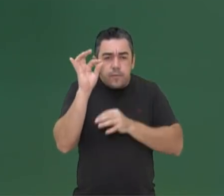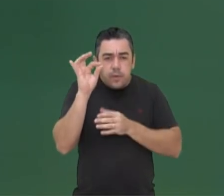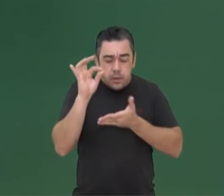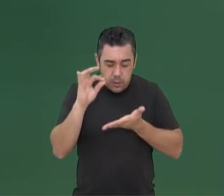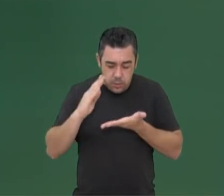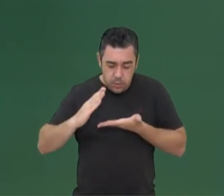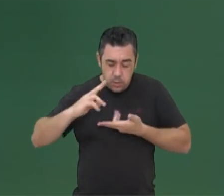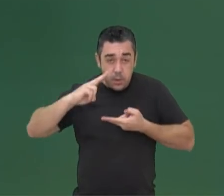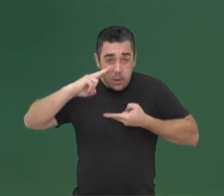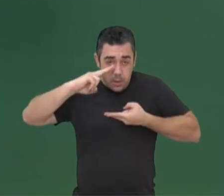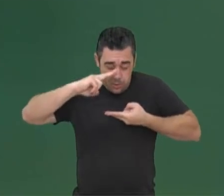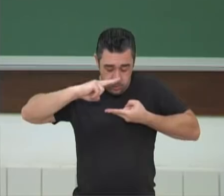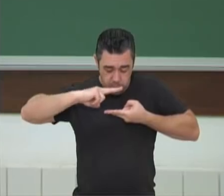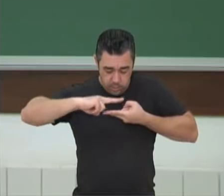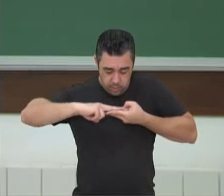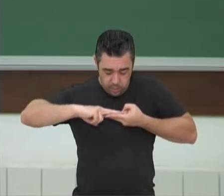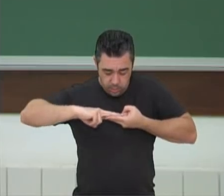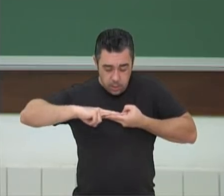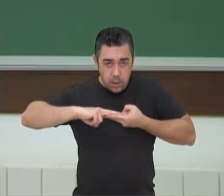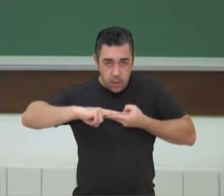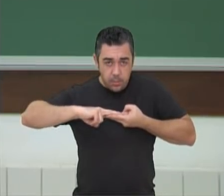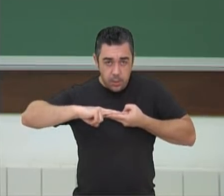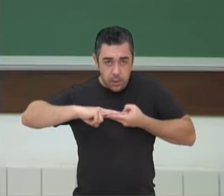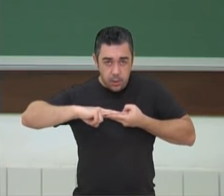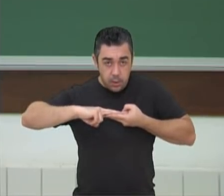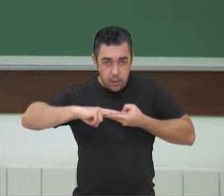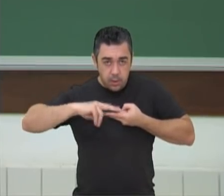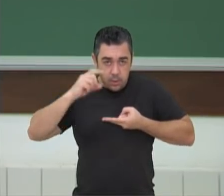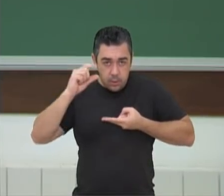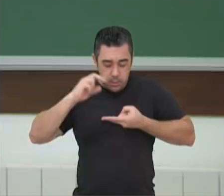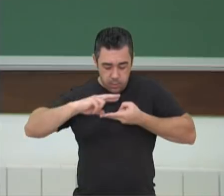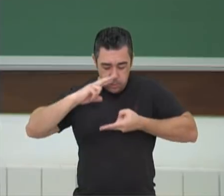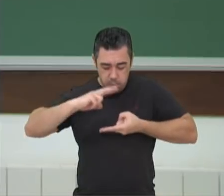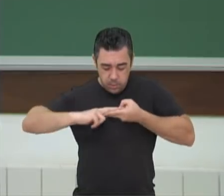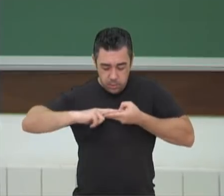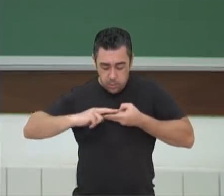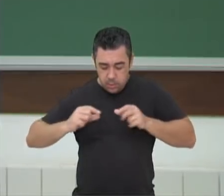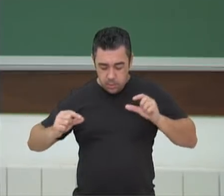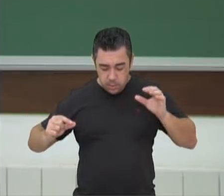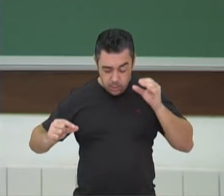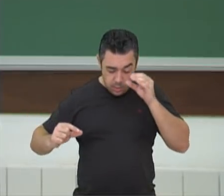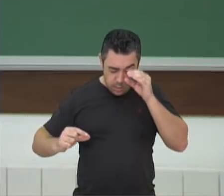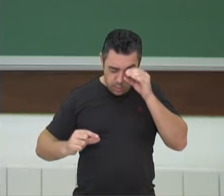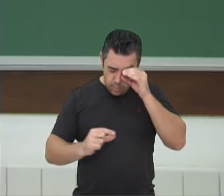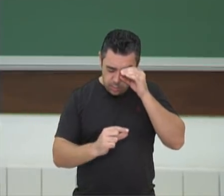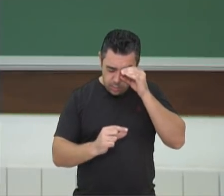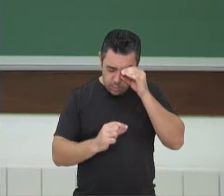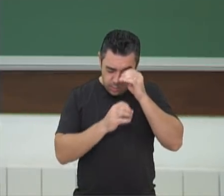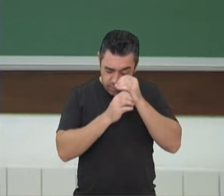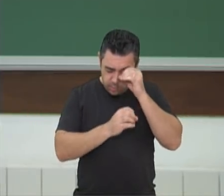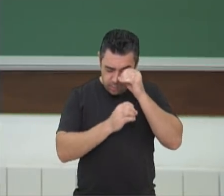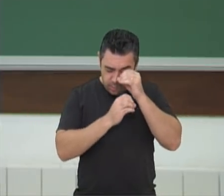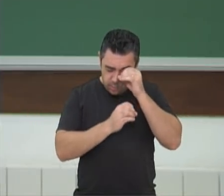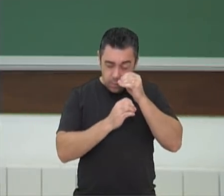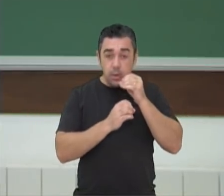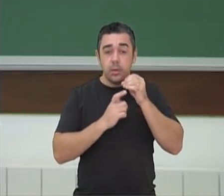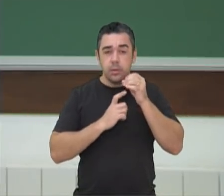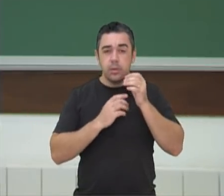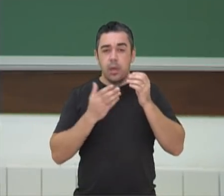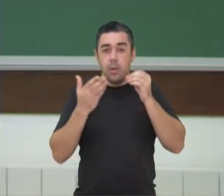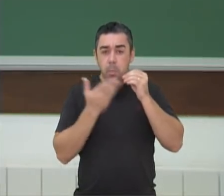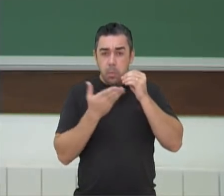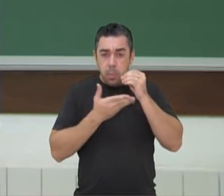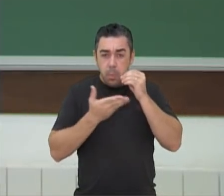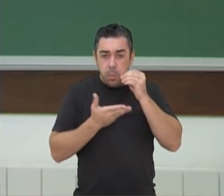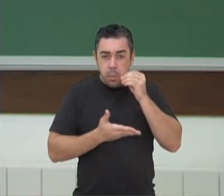de vidro e coloco no instrumento microscópio. Esse jogo de lentes que esse aparelho tem faz essa